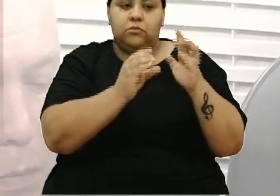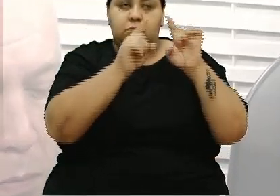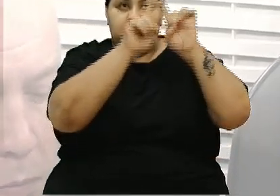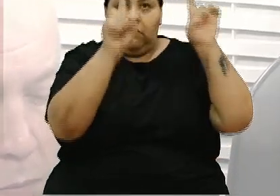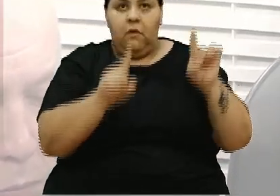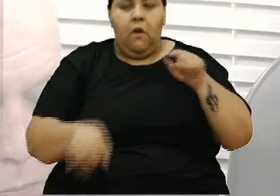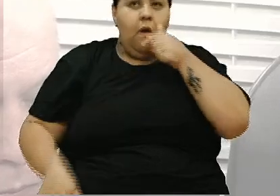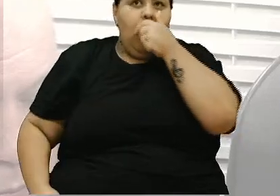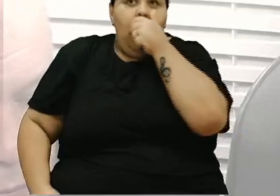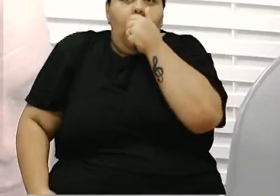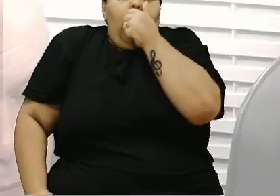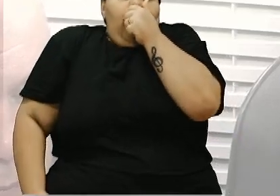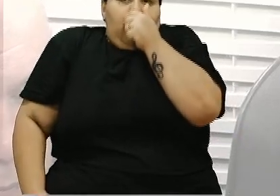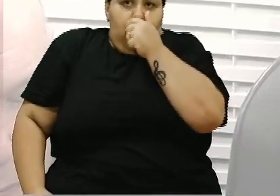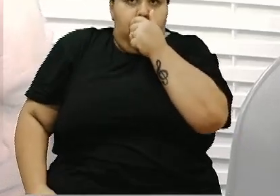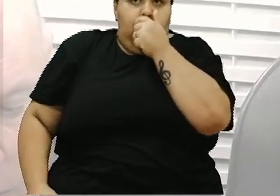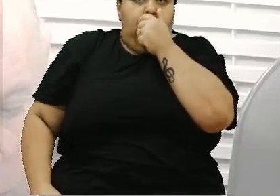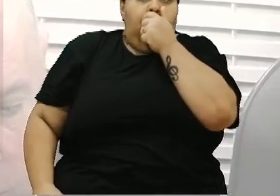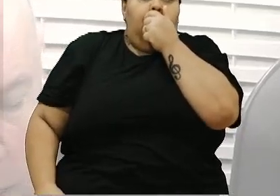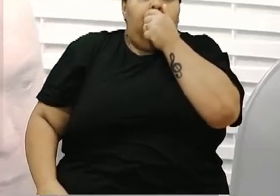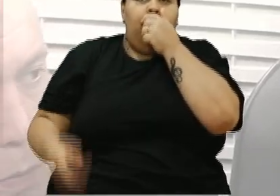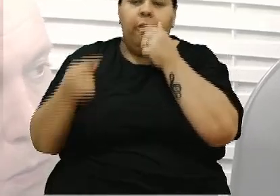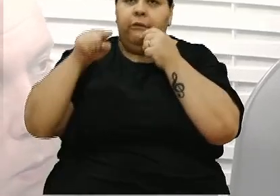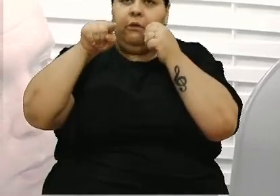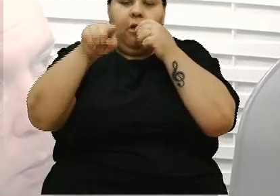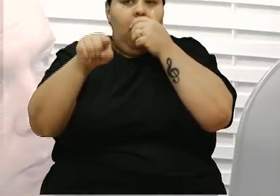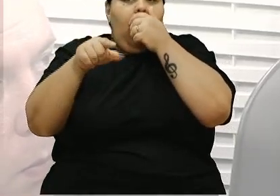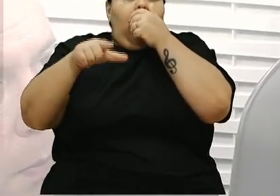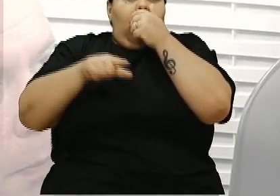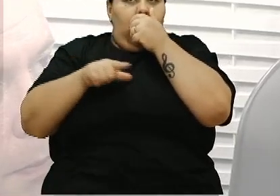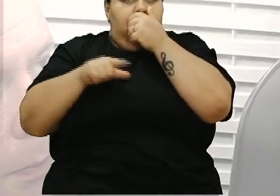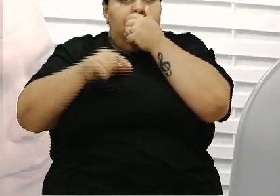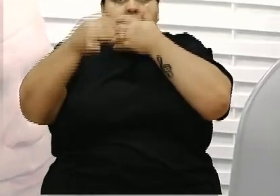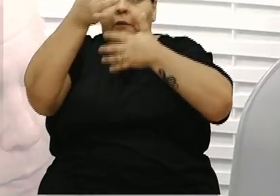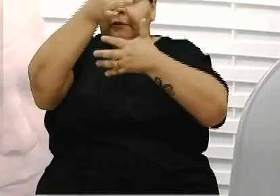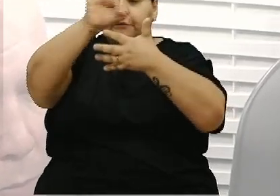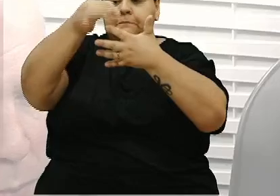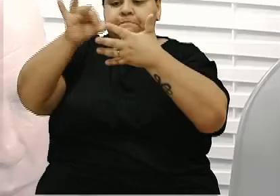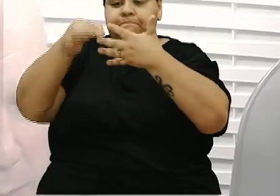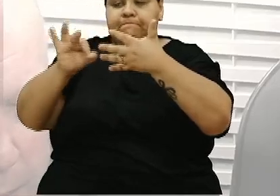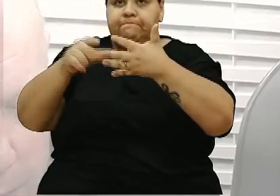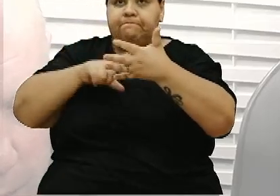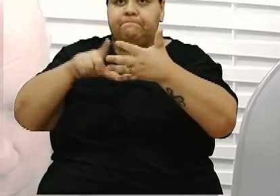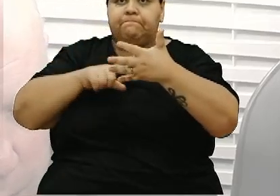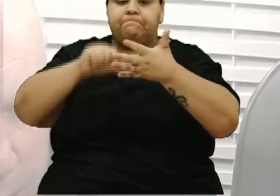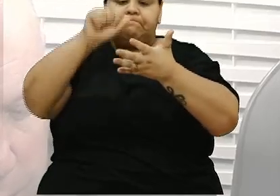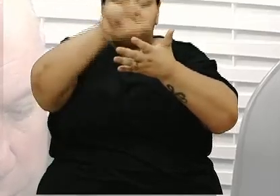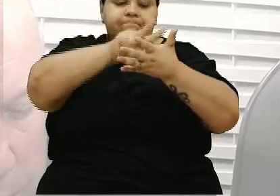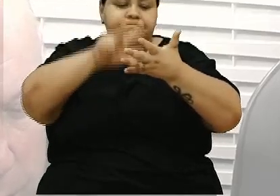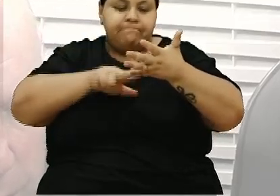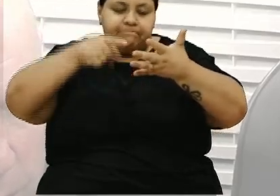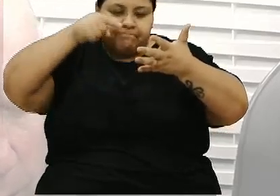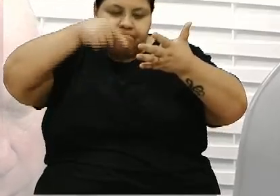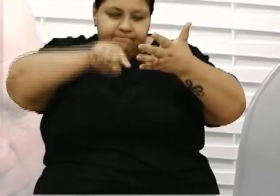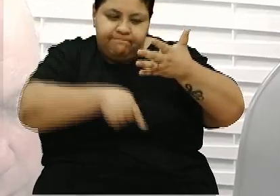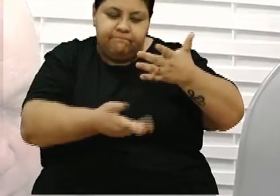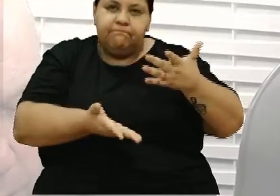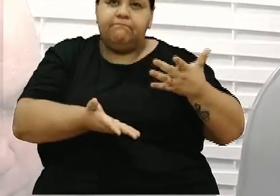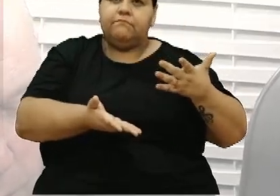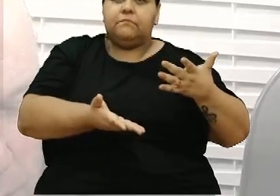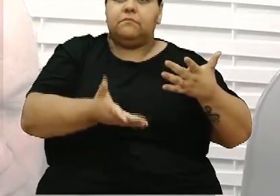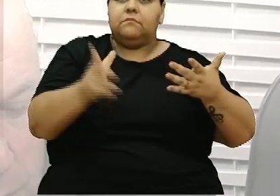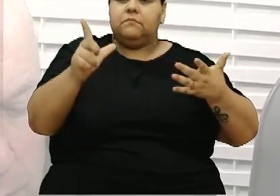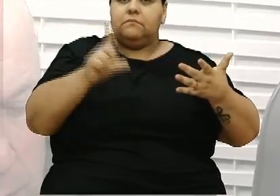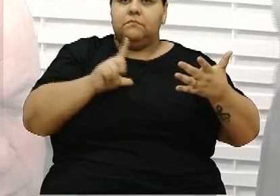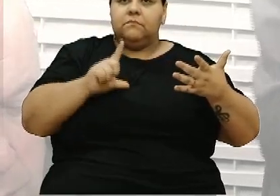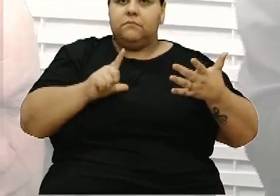Então, se você atender os requisitos, você tem que ter uma análise crítica. Tu vai lá, ele tem